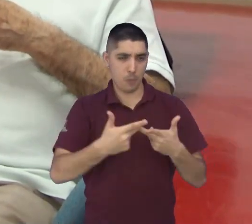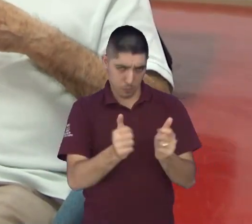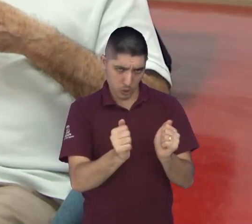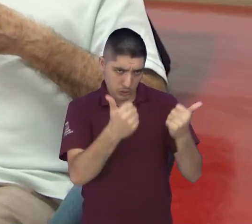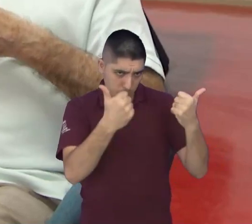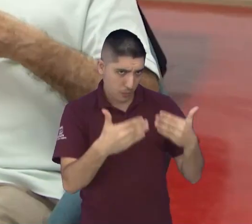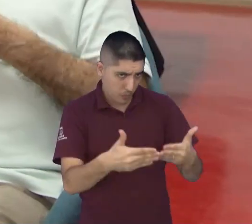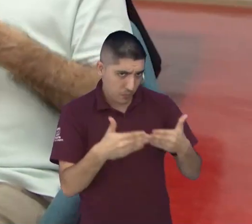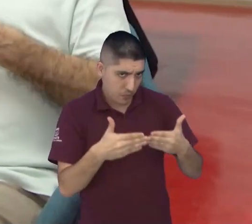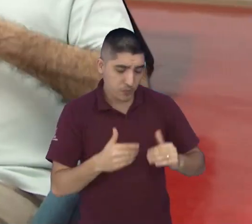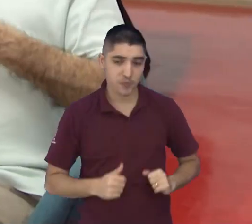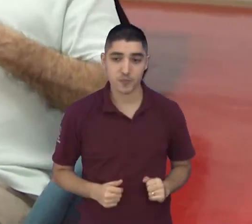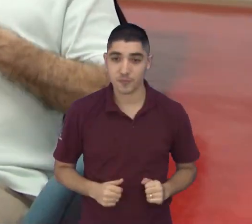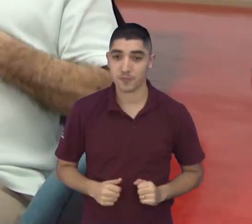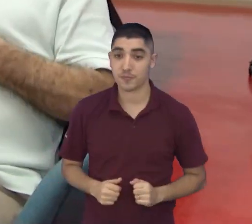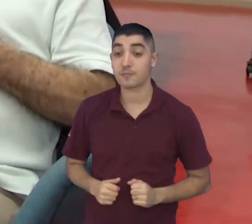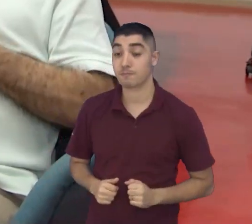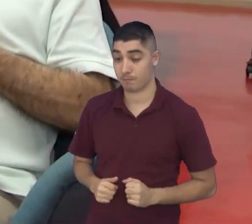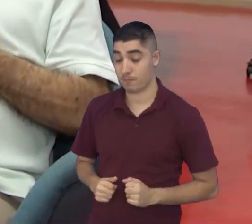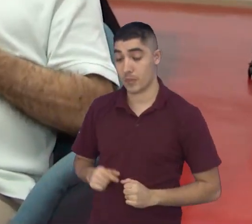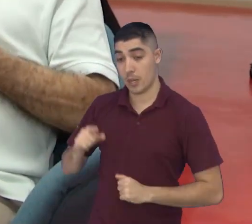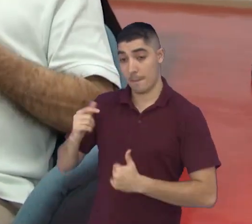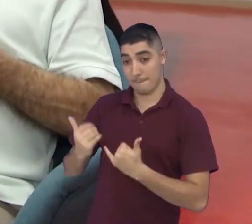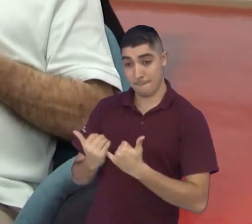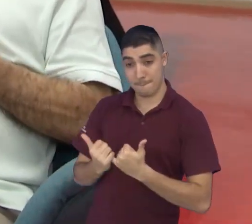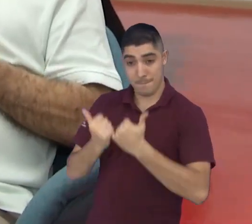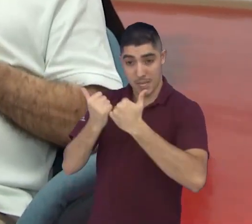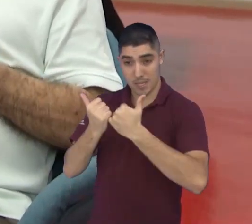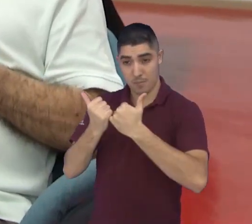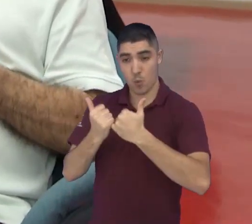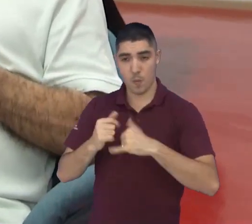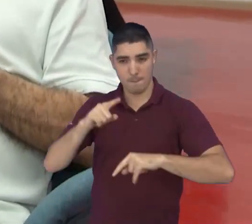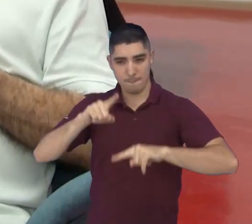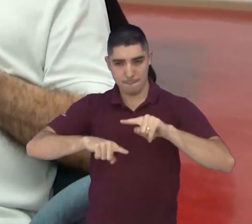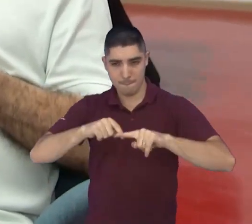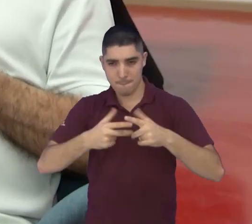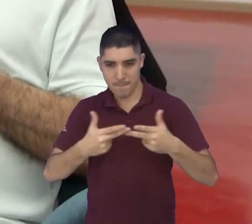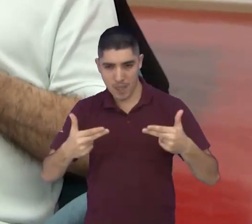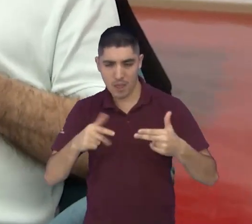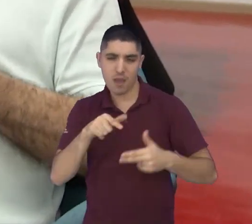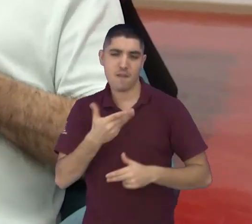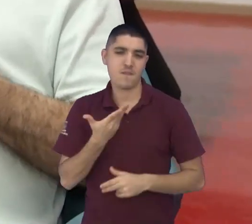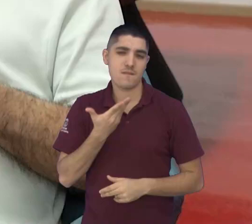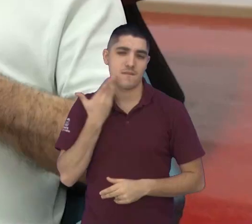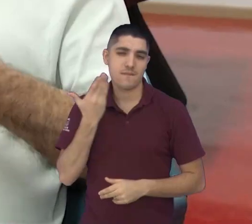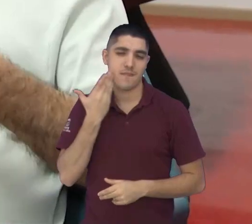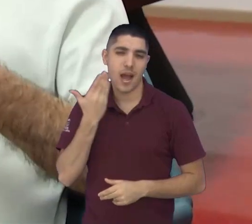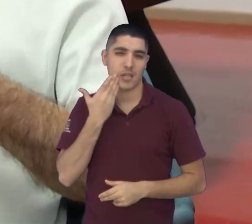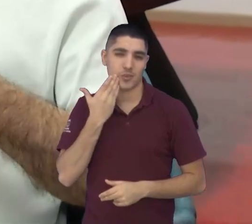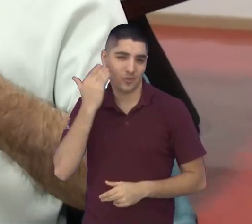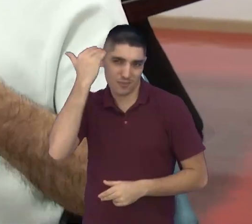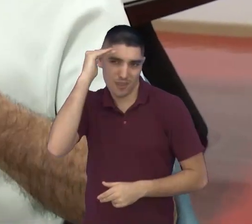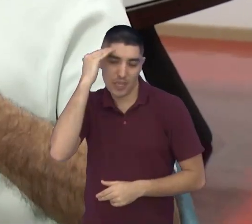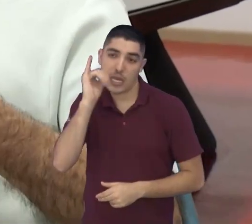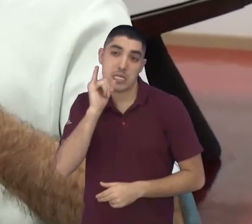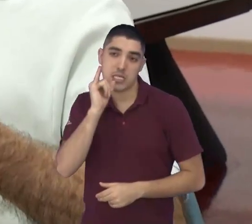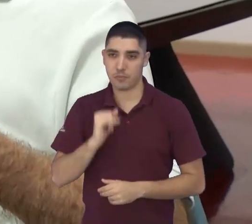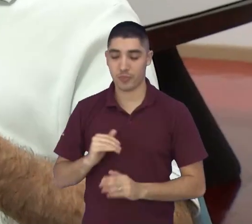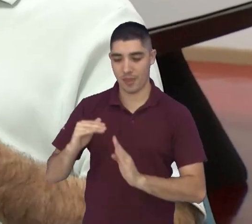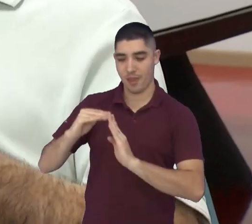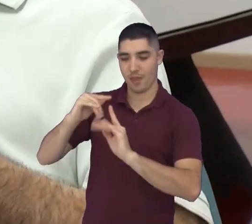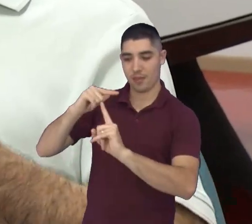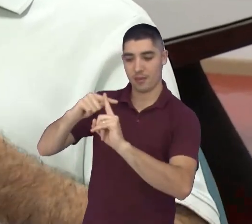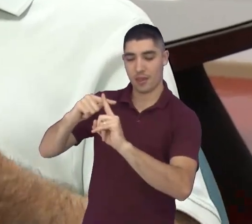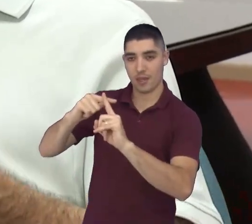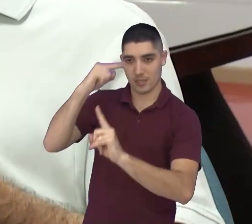favor. O material é fácil de nós percebermos, porque, por exemplo, a Igreja São